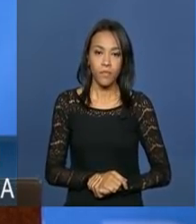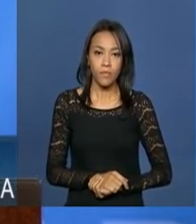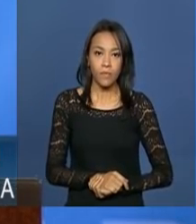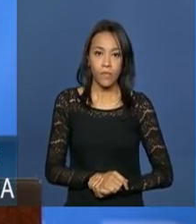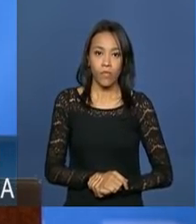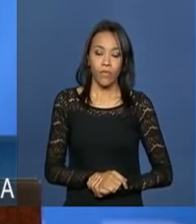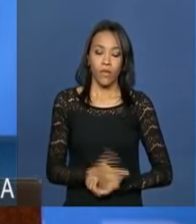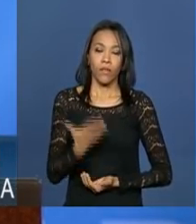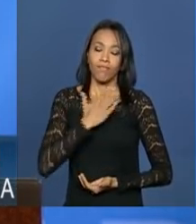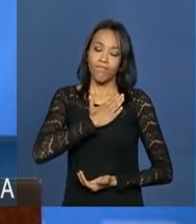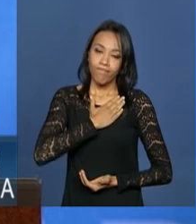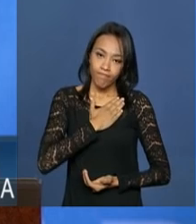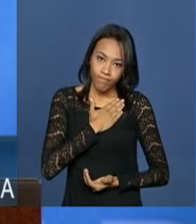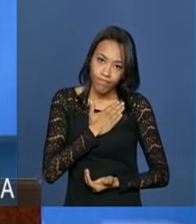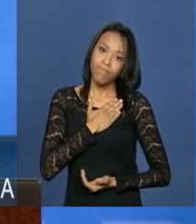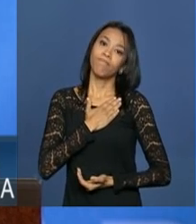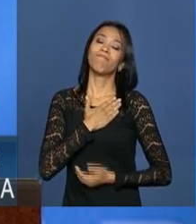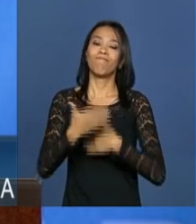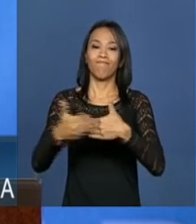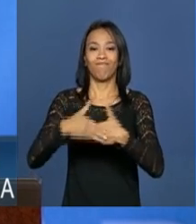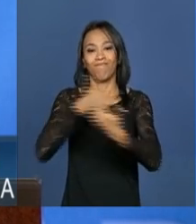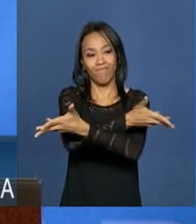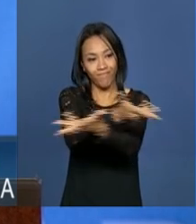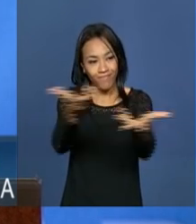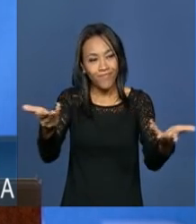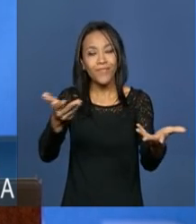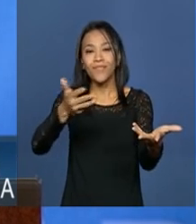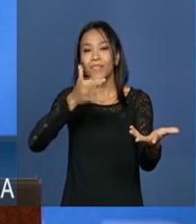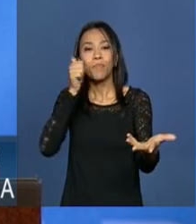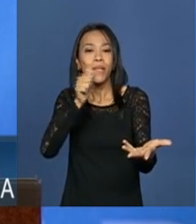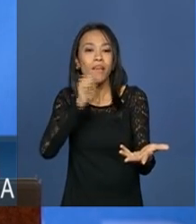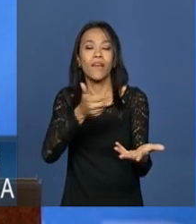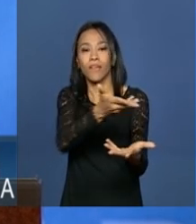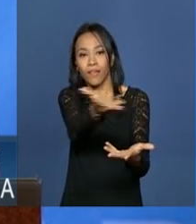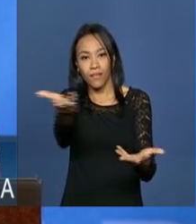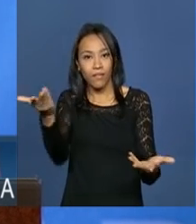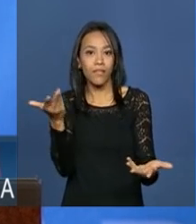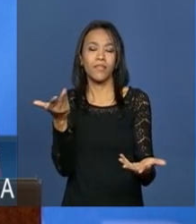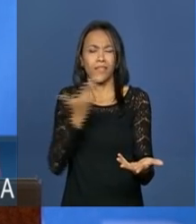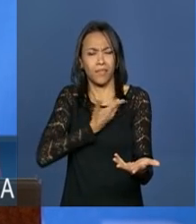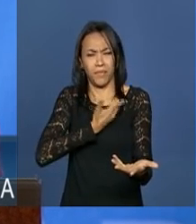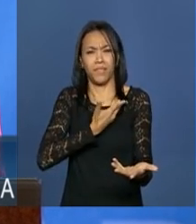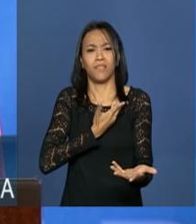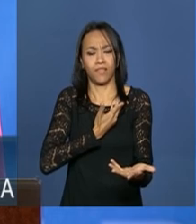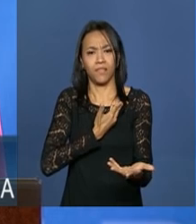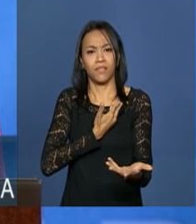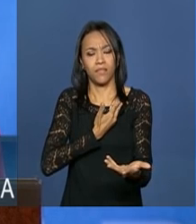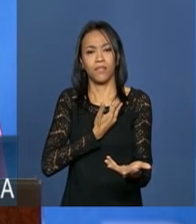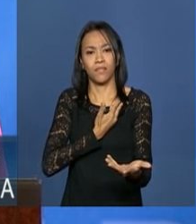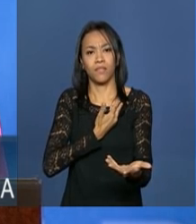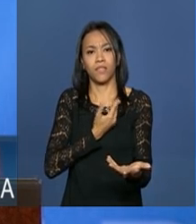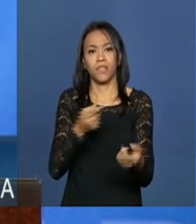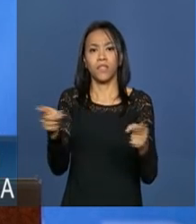Minhas queridas margaridas, mulheres, minhas amigas e